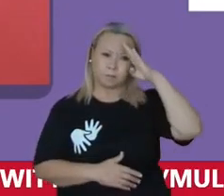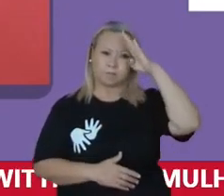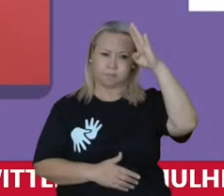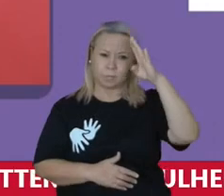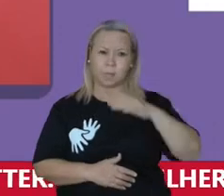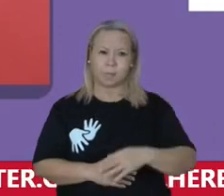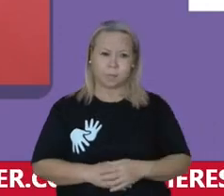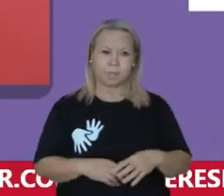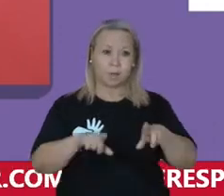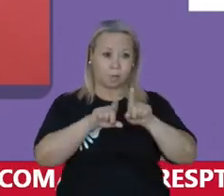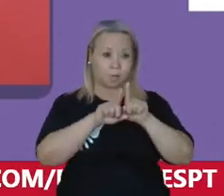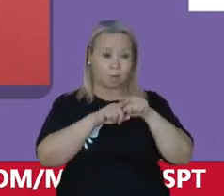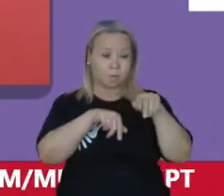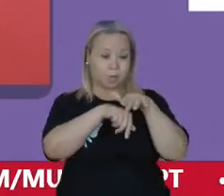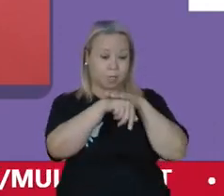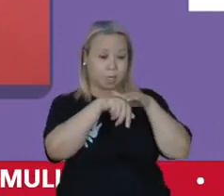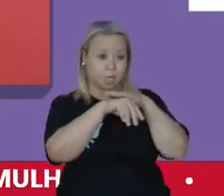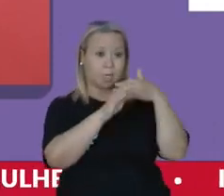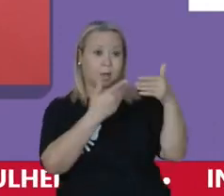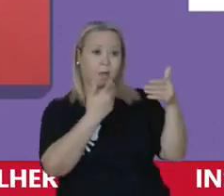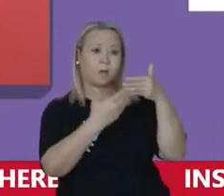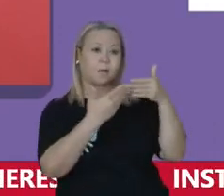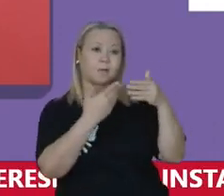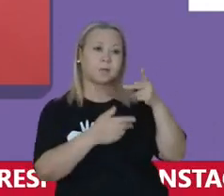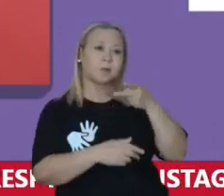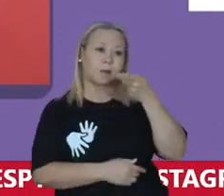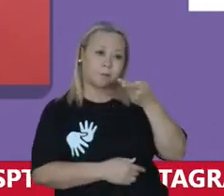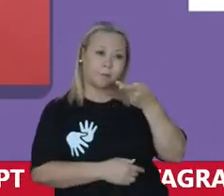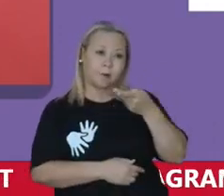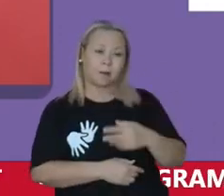também a gente conversar que